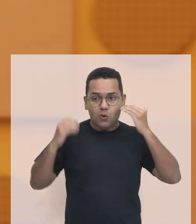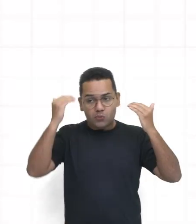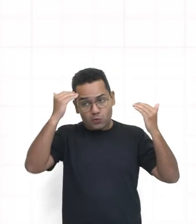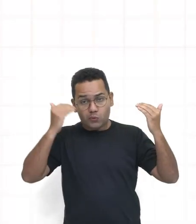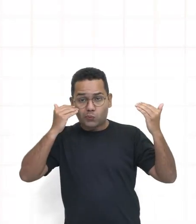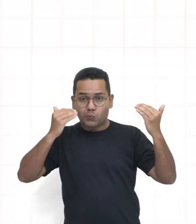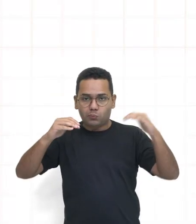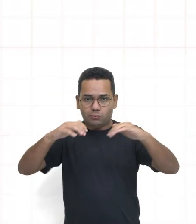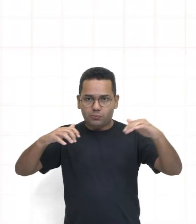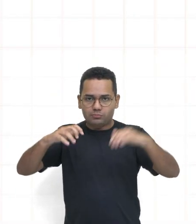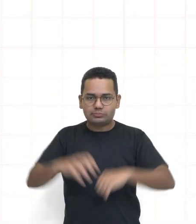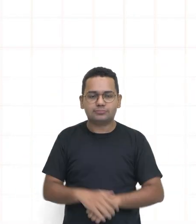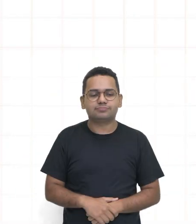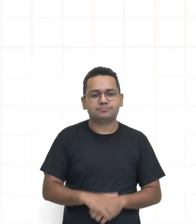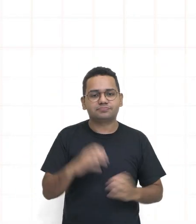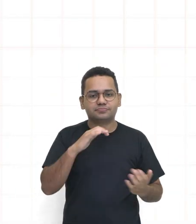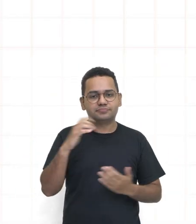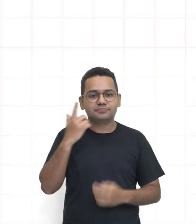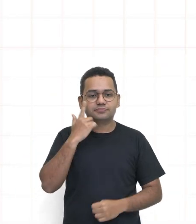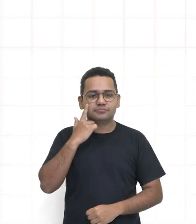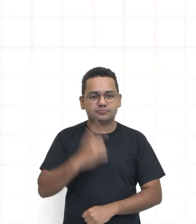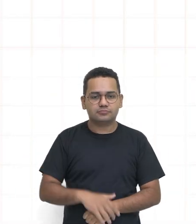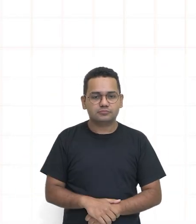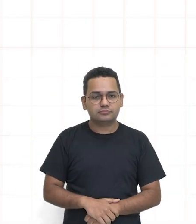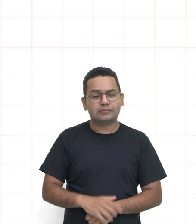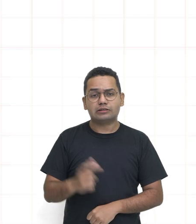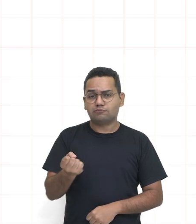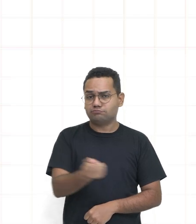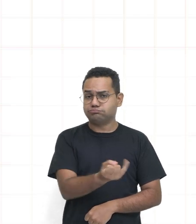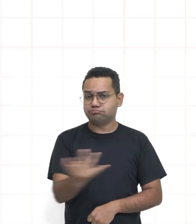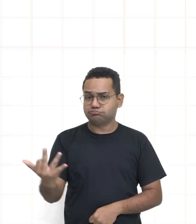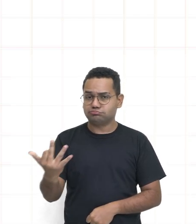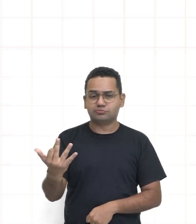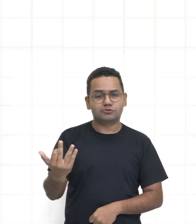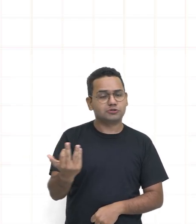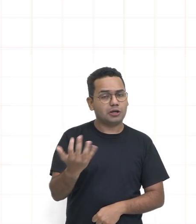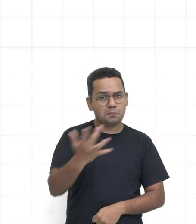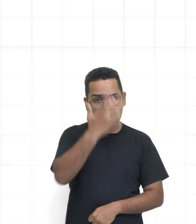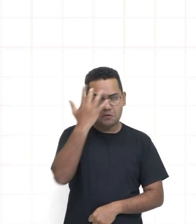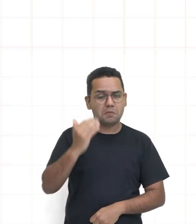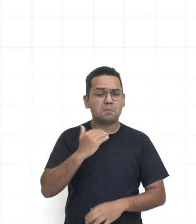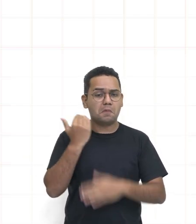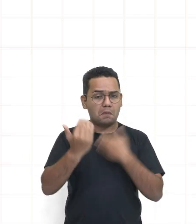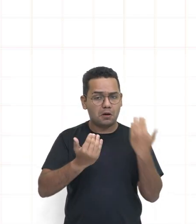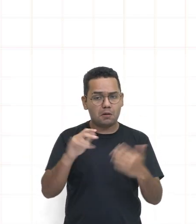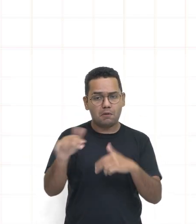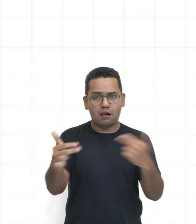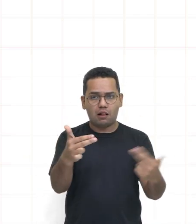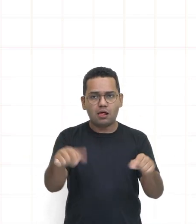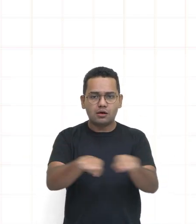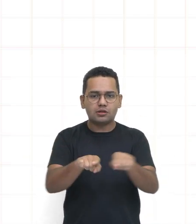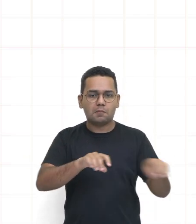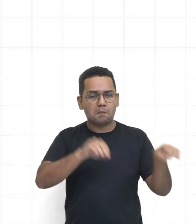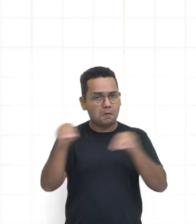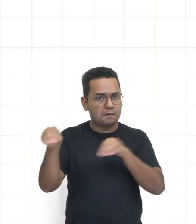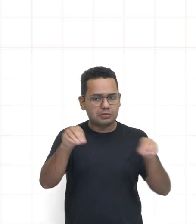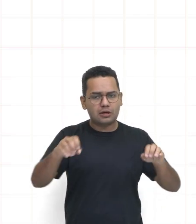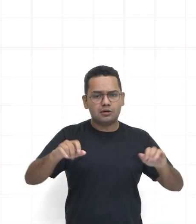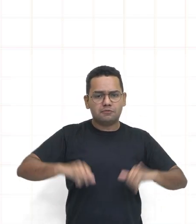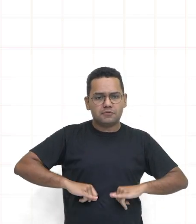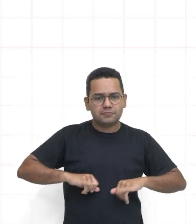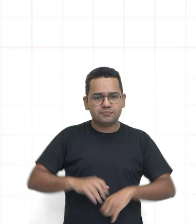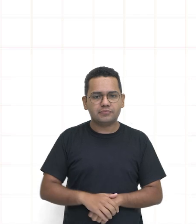Guerra da Coreia. Vamos lá. Milhões de mortos, feridos e deslocados, além da